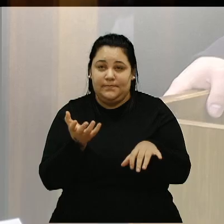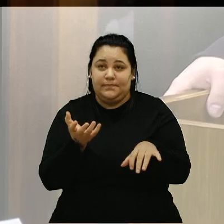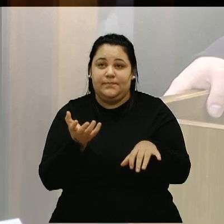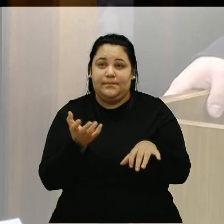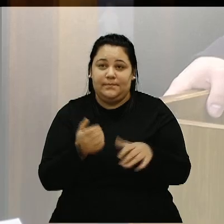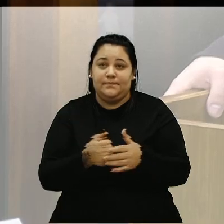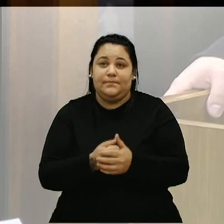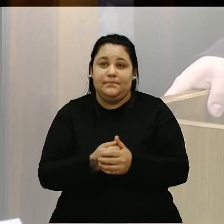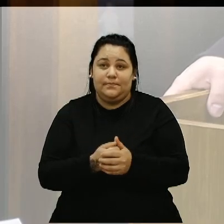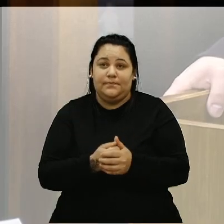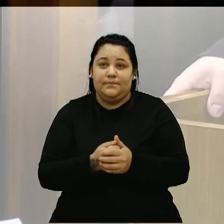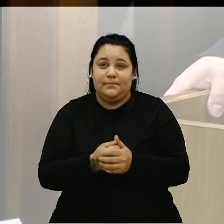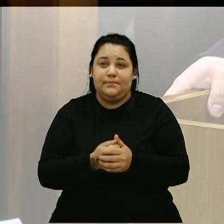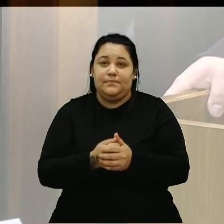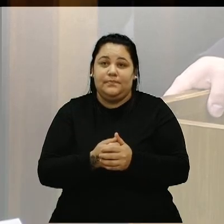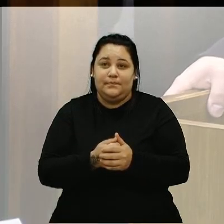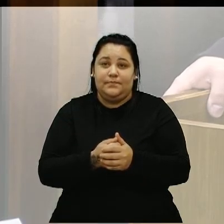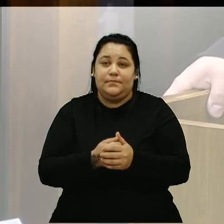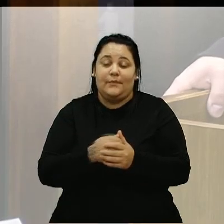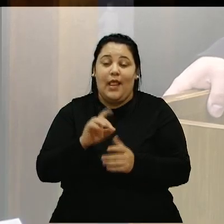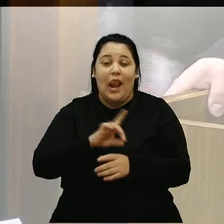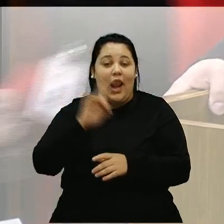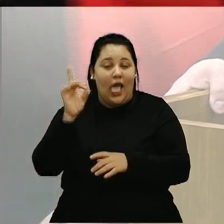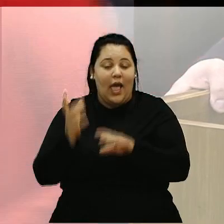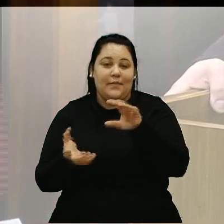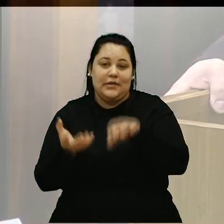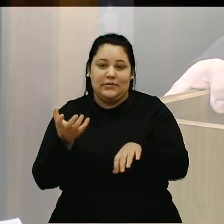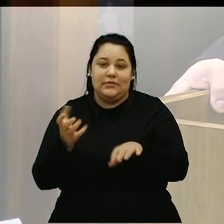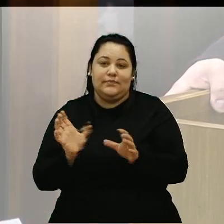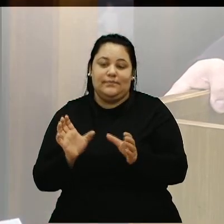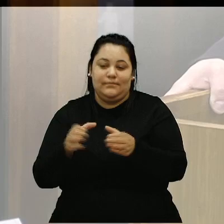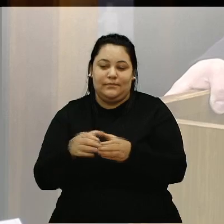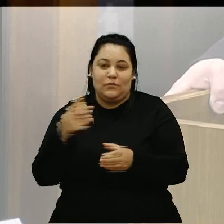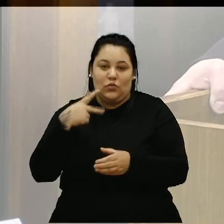fomos a Brasília, lá nos ministérios,